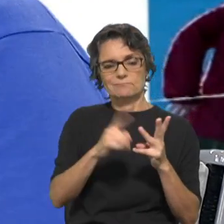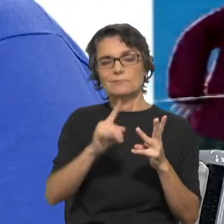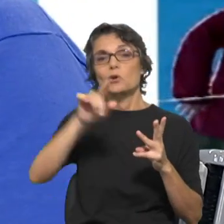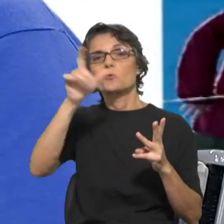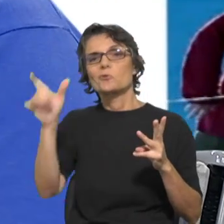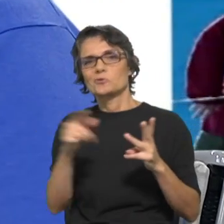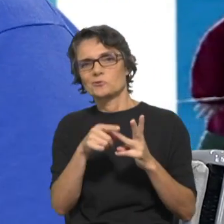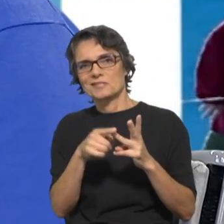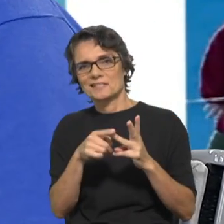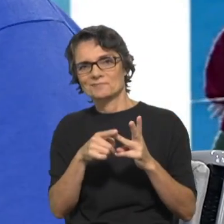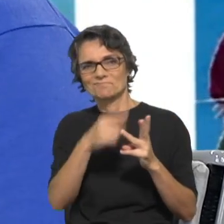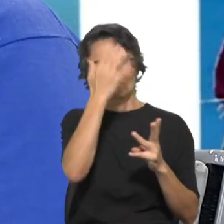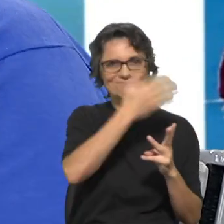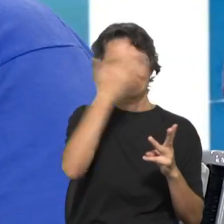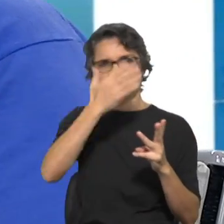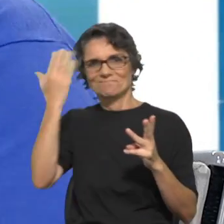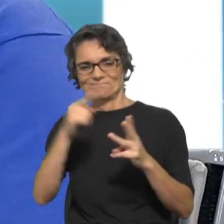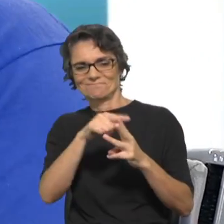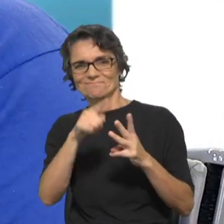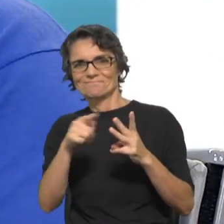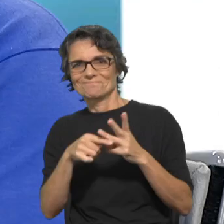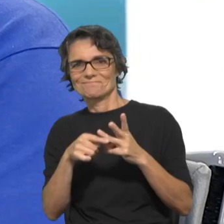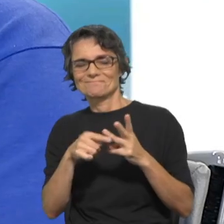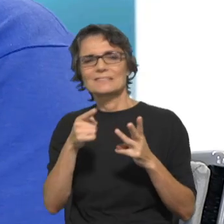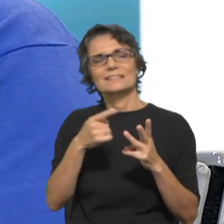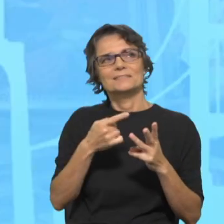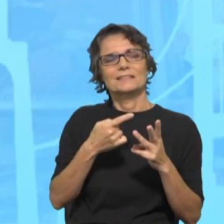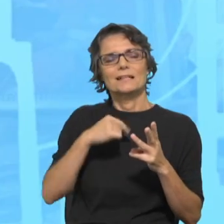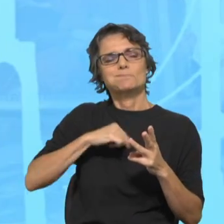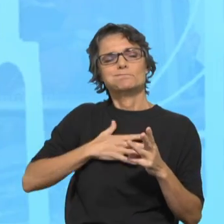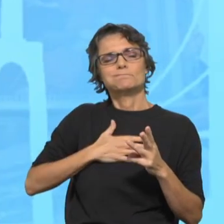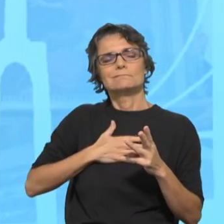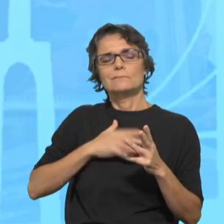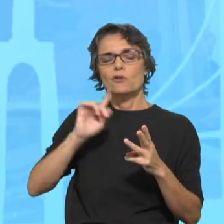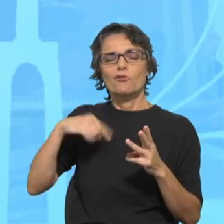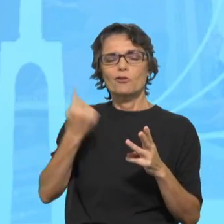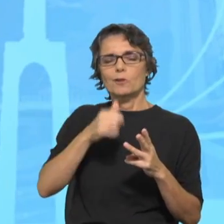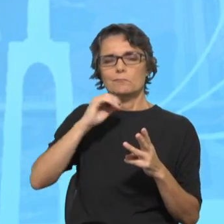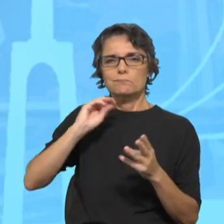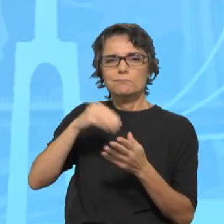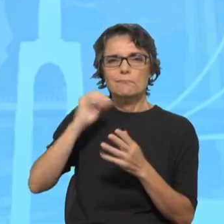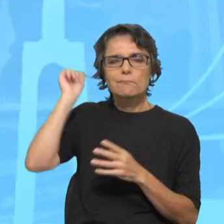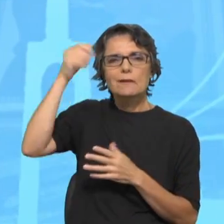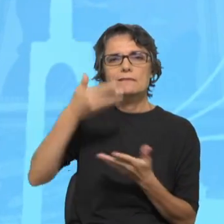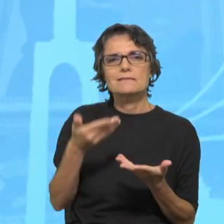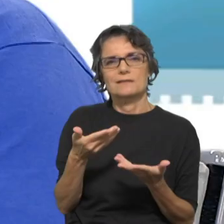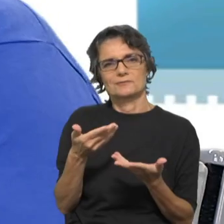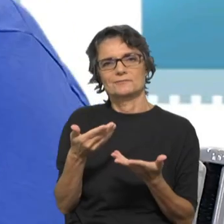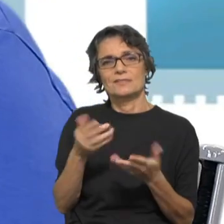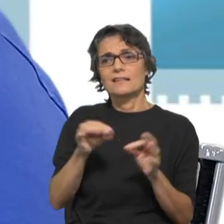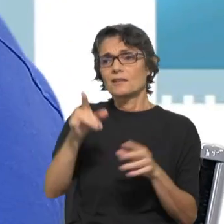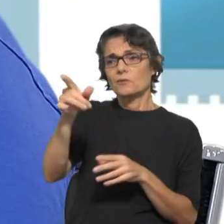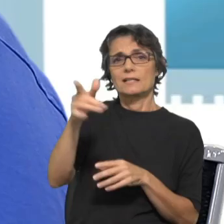esta consciência batismal que todos devemos ter, enquanto batizados, enquanto cristãos, e um bocadinho como a Liliana dizia,